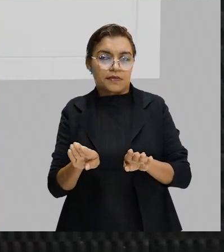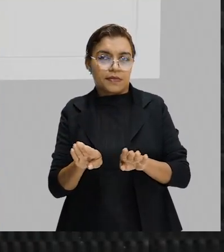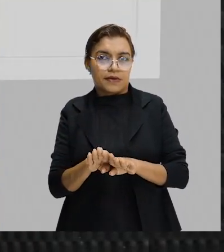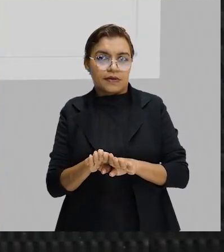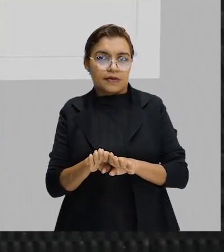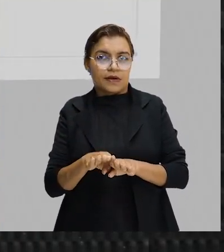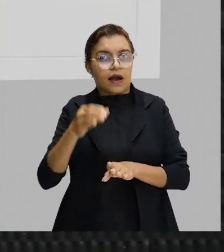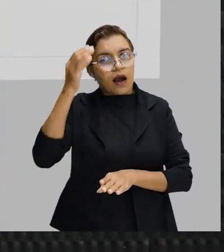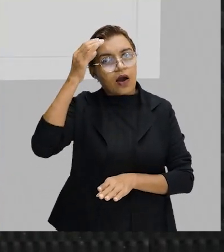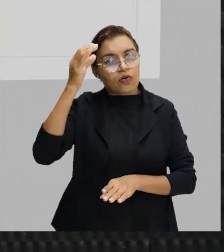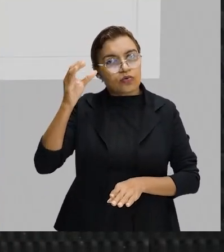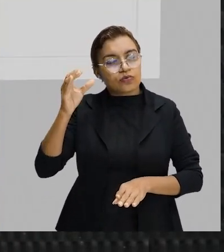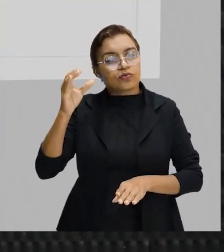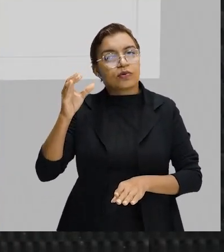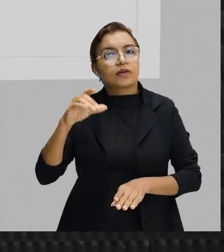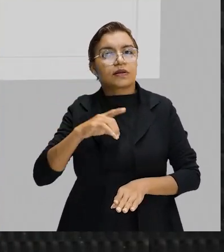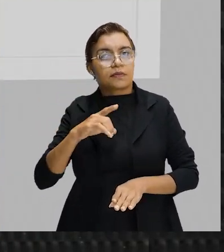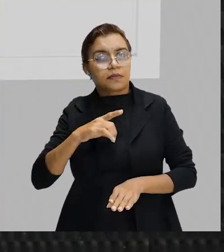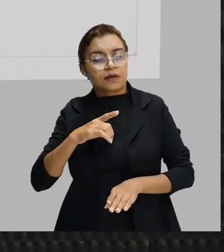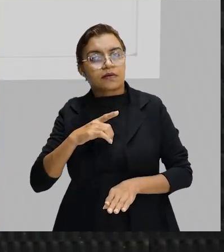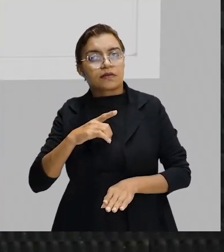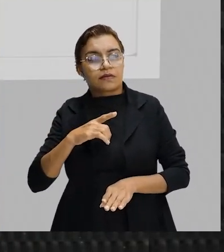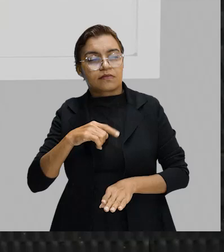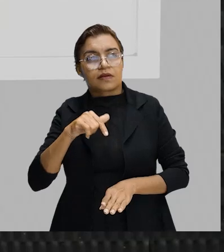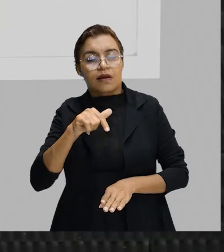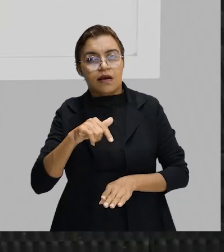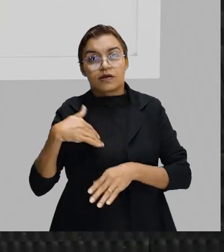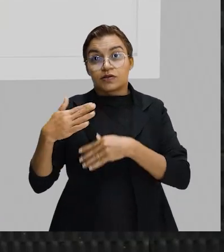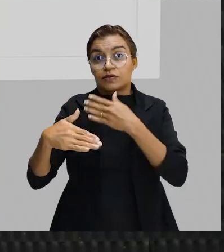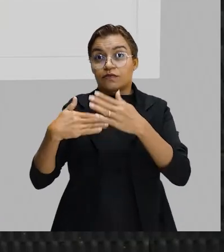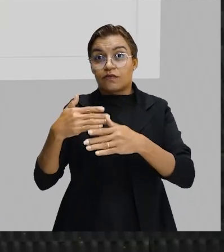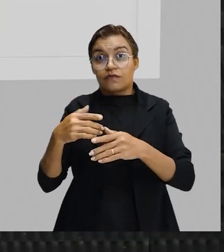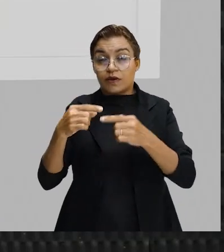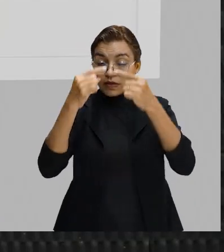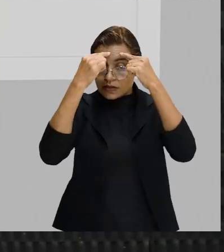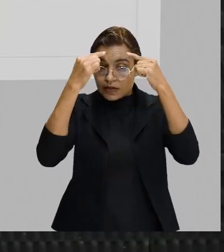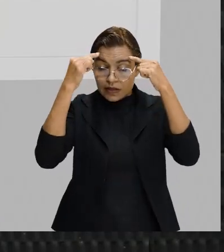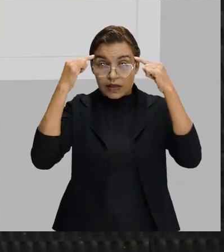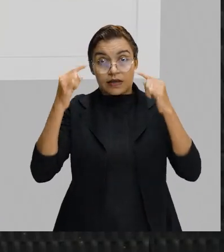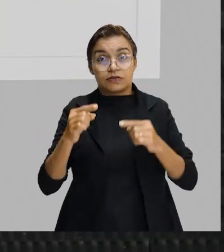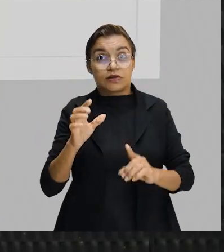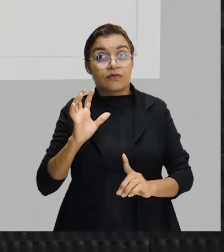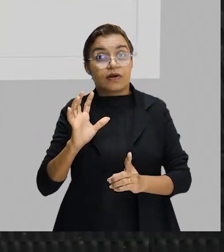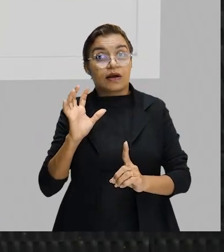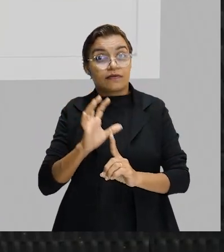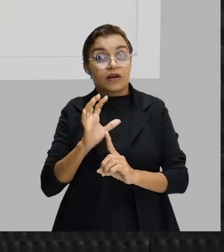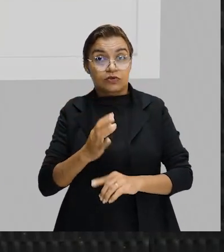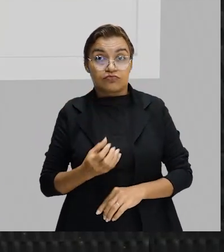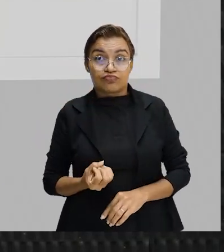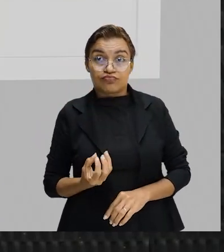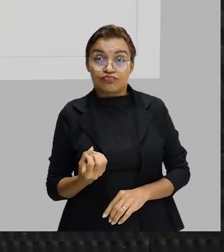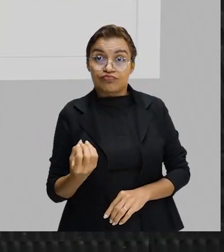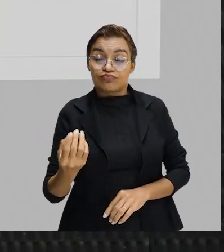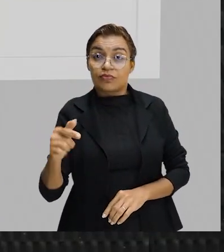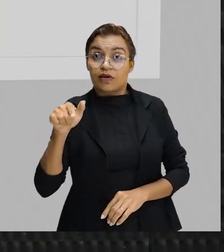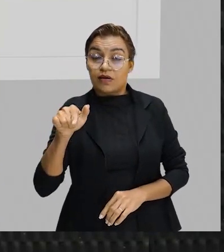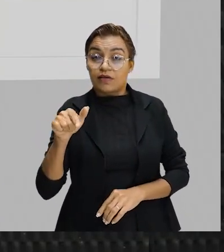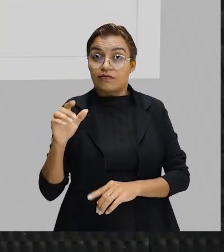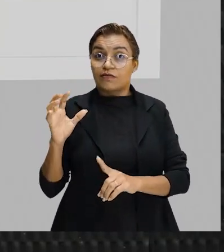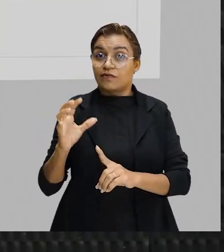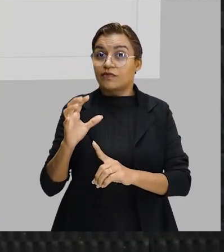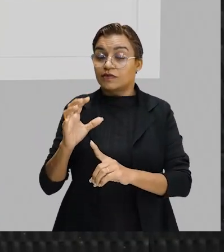desta cultura também, que é desenvolvida já na Hélade, e através das viagens que são feitas, vão sendo ali,